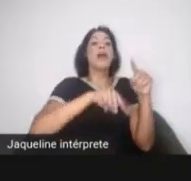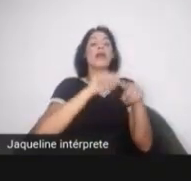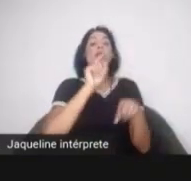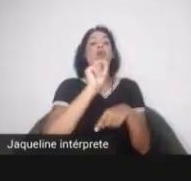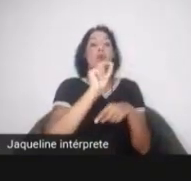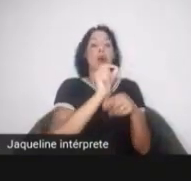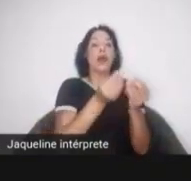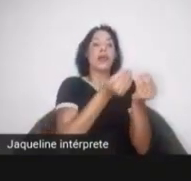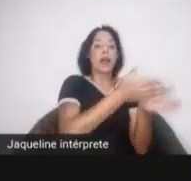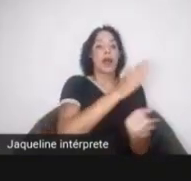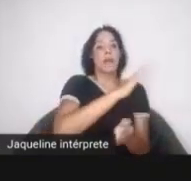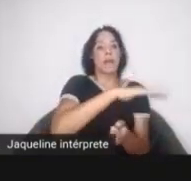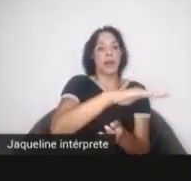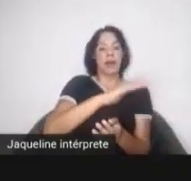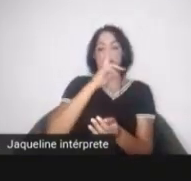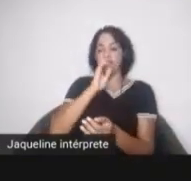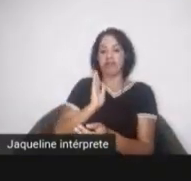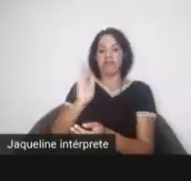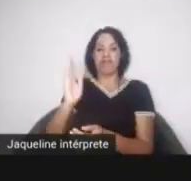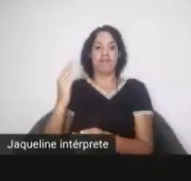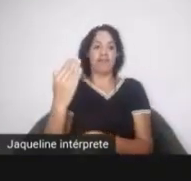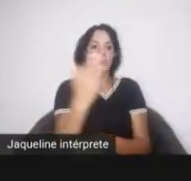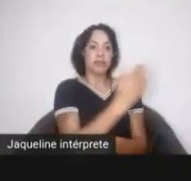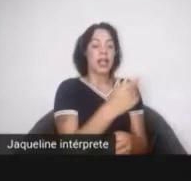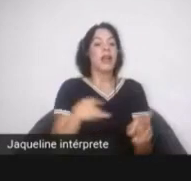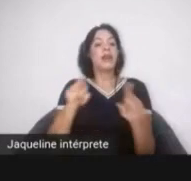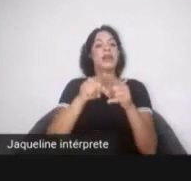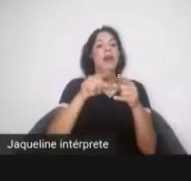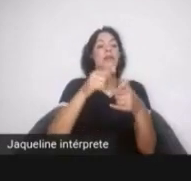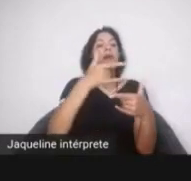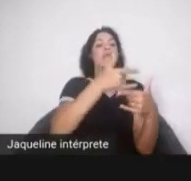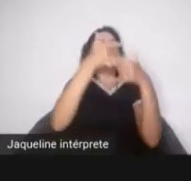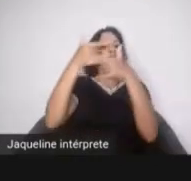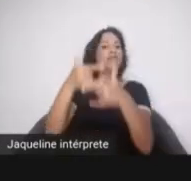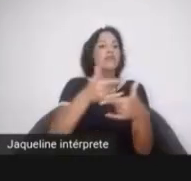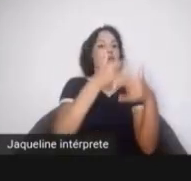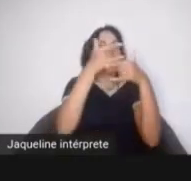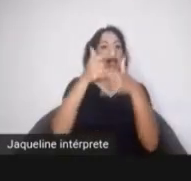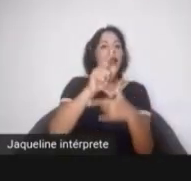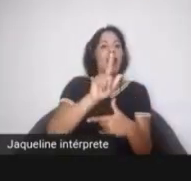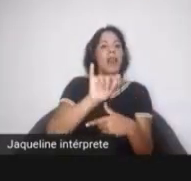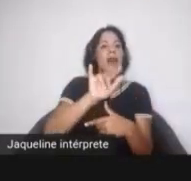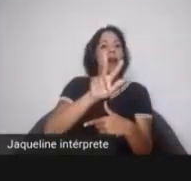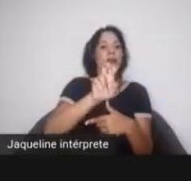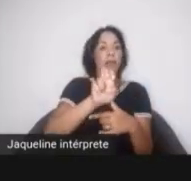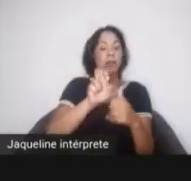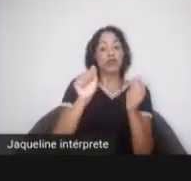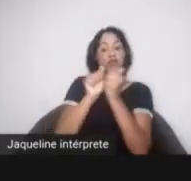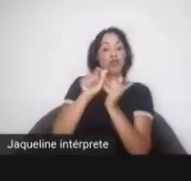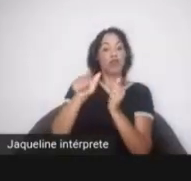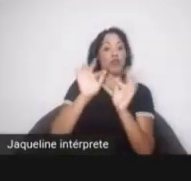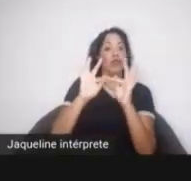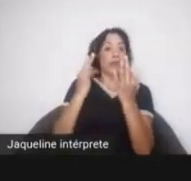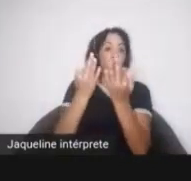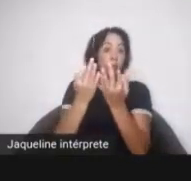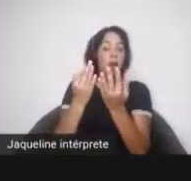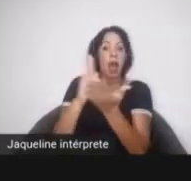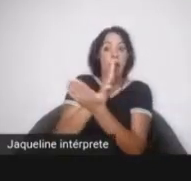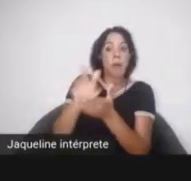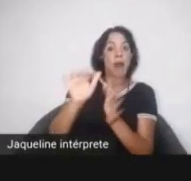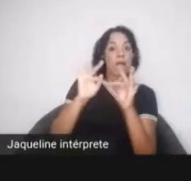as crianças. Fazem lives com as famílias que têm disponibilidade, né, de terem o acesso